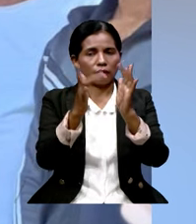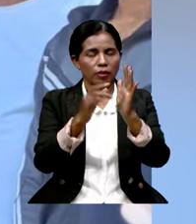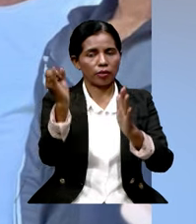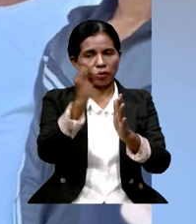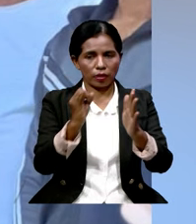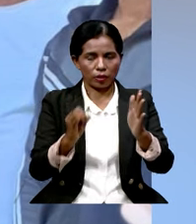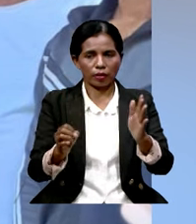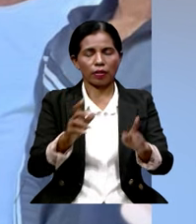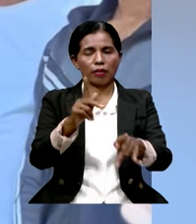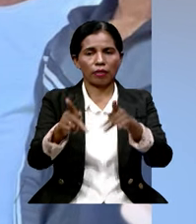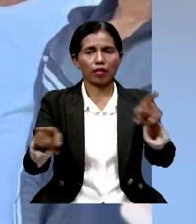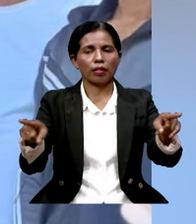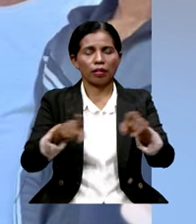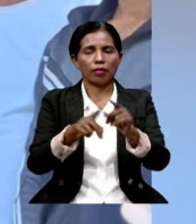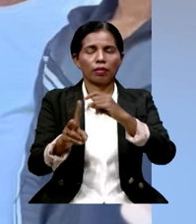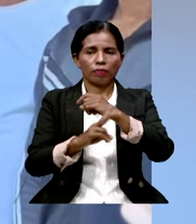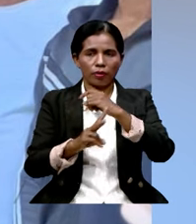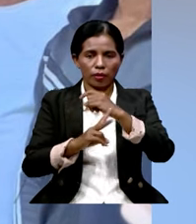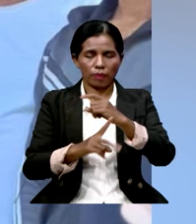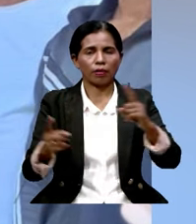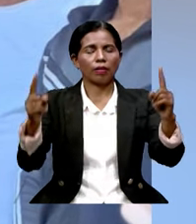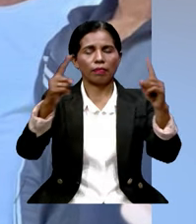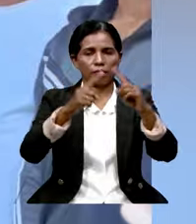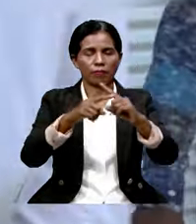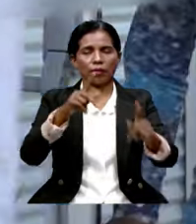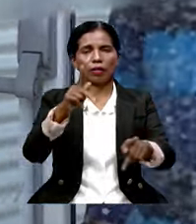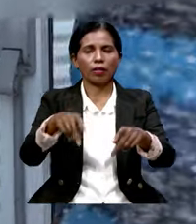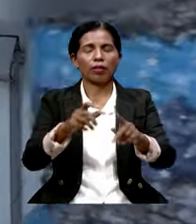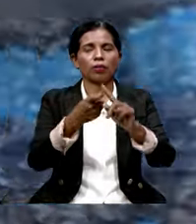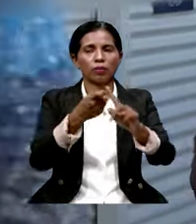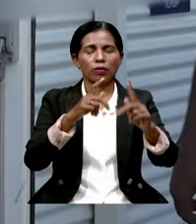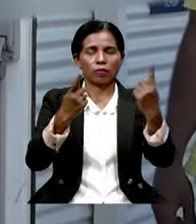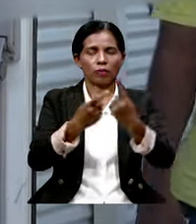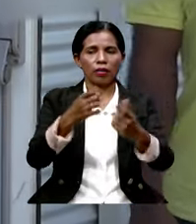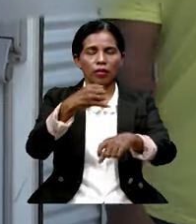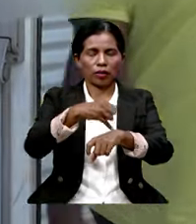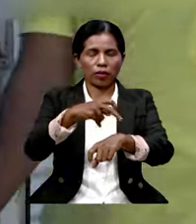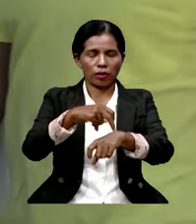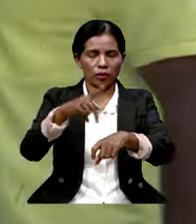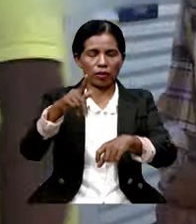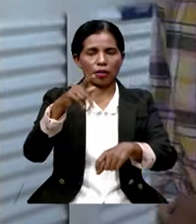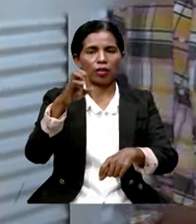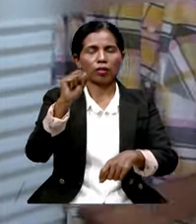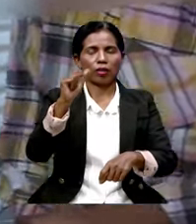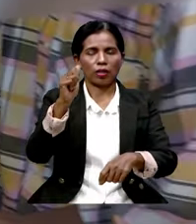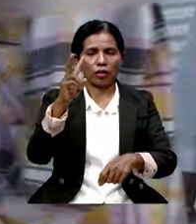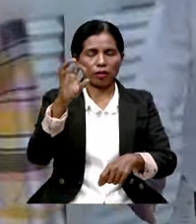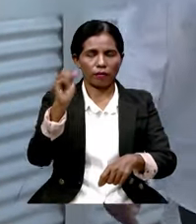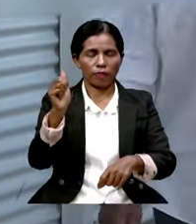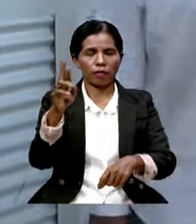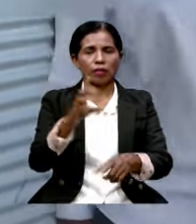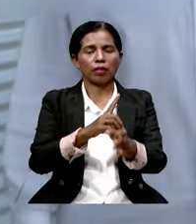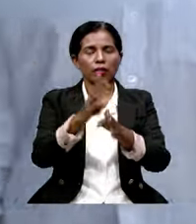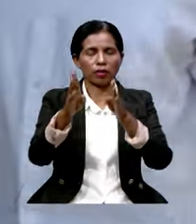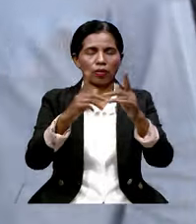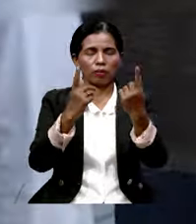sirané, alegadamente a nessa vítima do crime tráfico humano, russo Companhia Internacional Kesha Vars e a Timor-Leste. Mas o diretor da